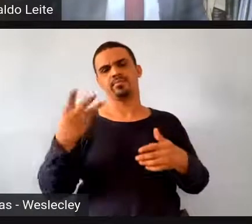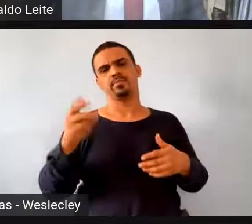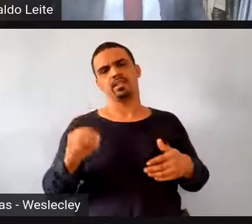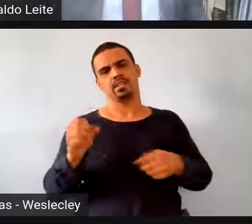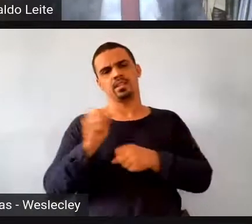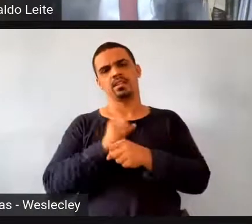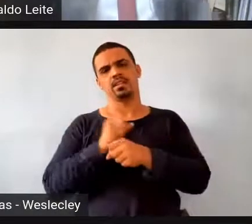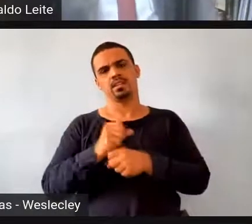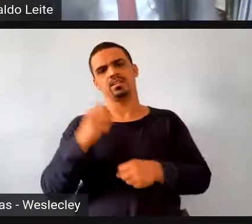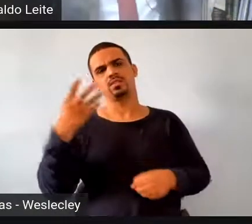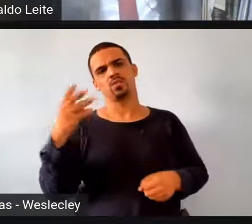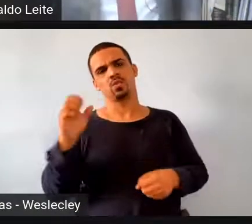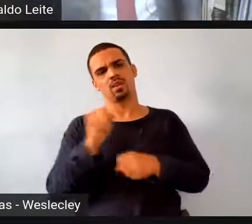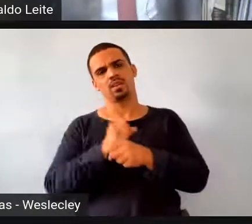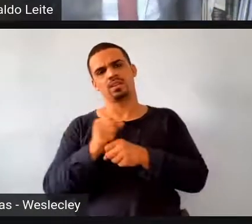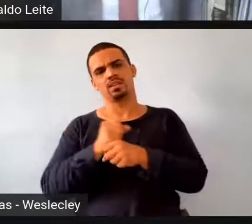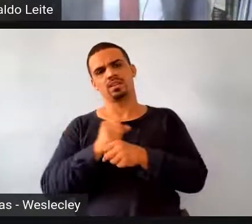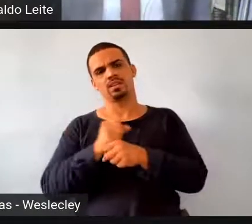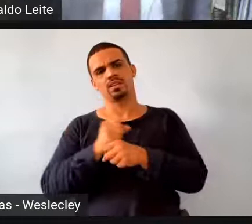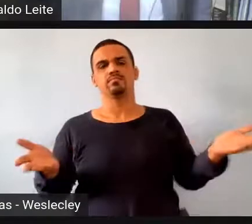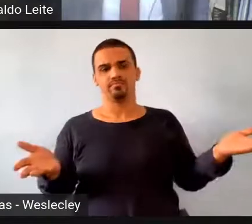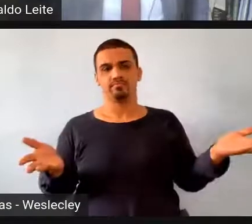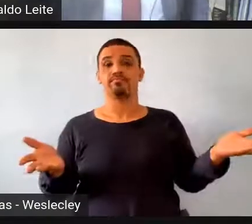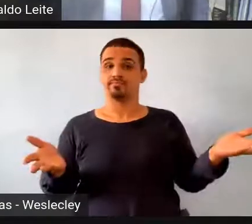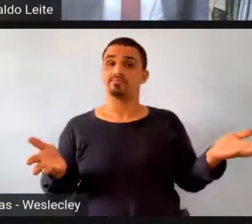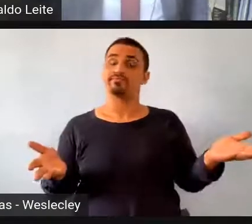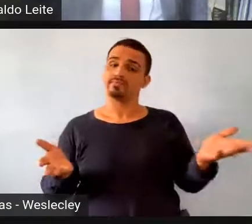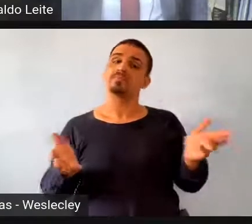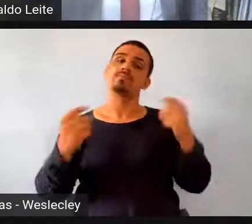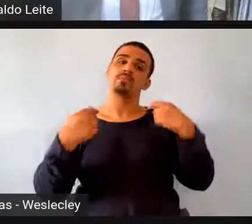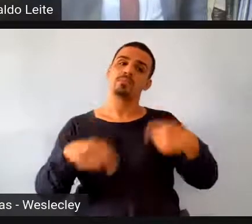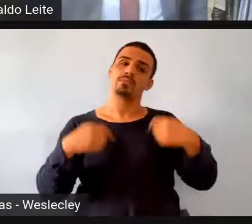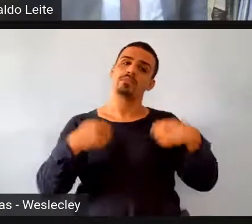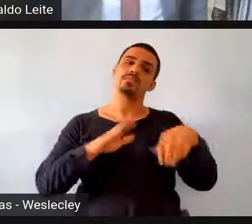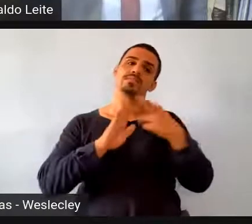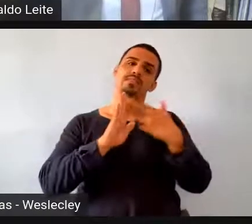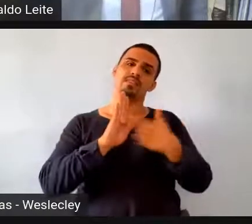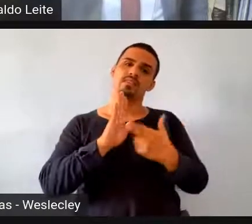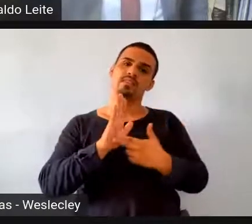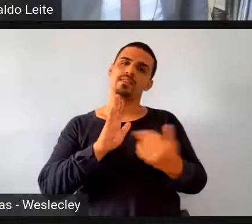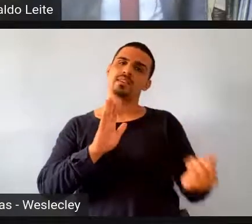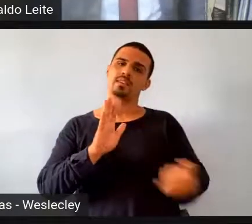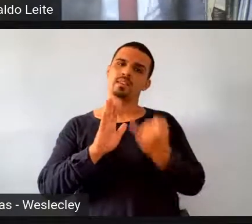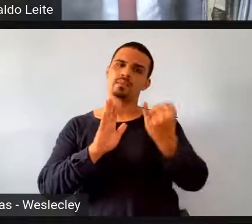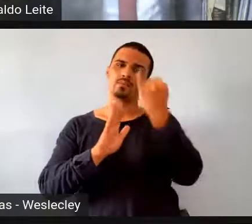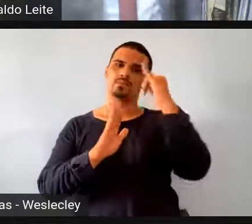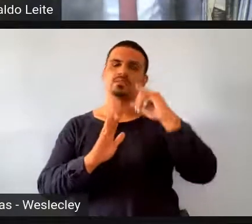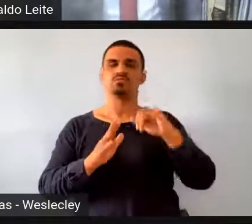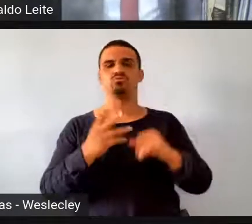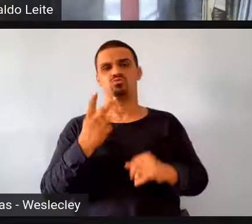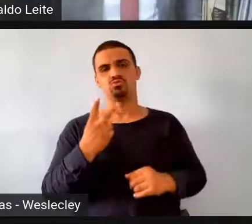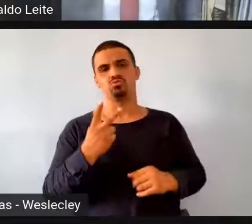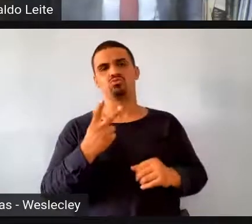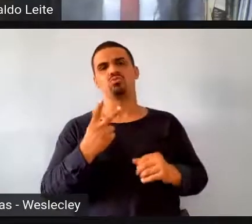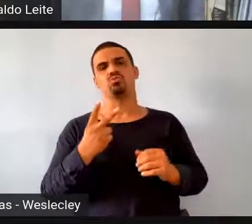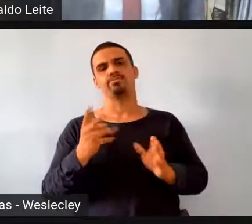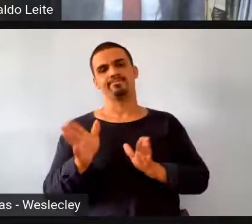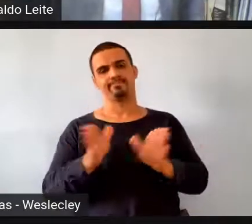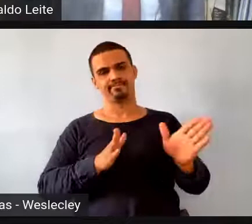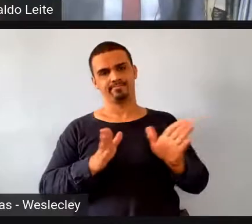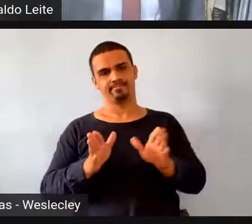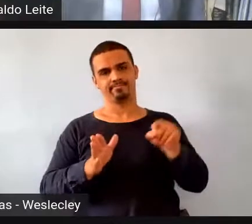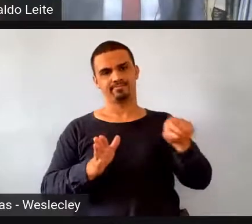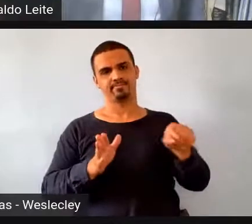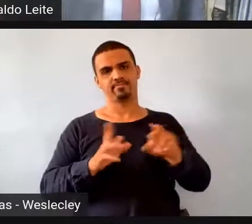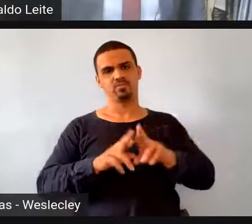parada, né? Então, é claro que deve ter alguma... Então, é preciso haver as duas coisas. Elas têm funções diferentes.